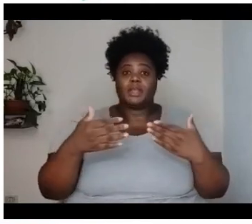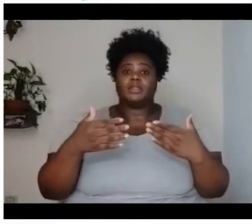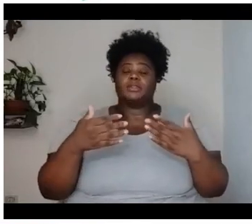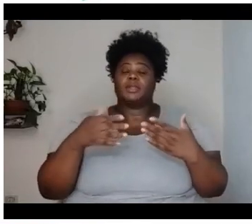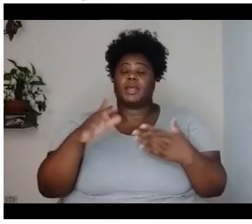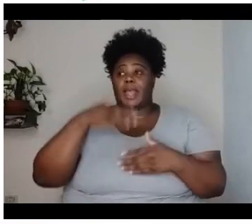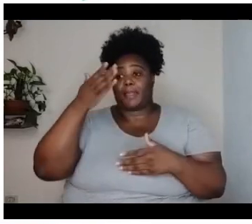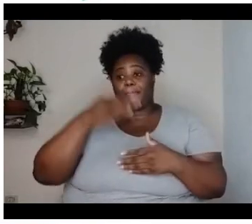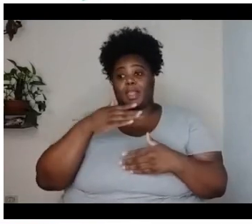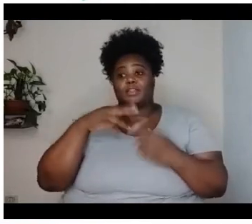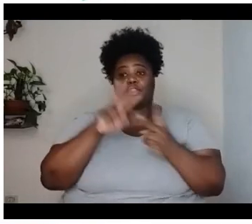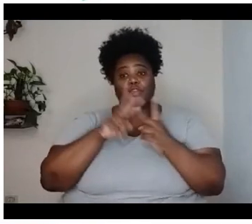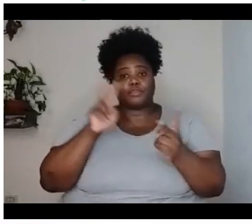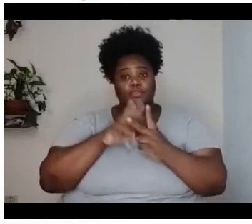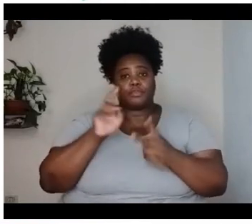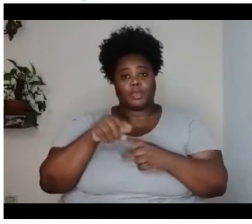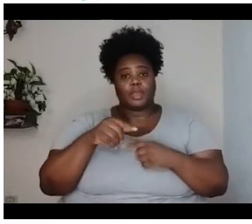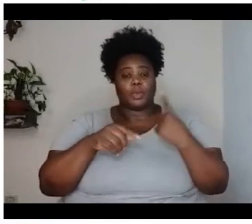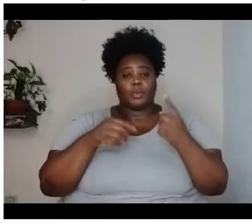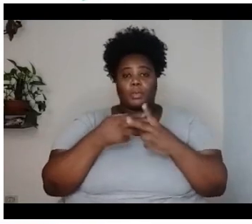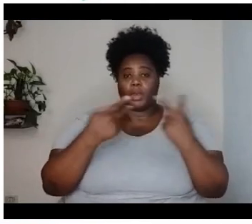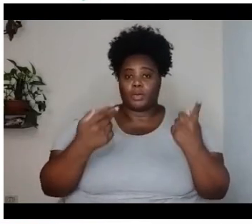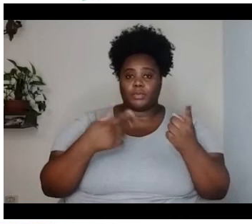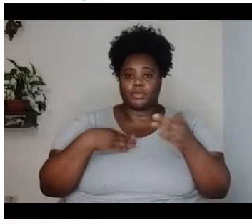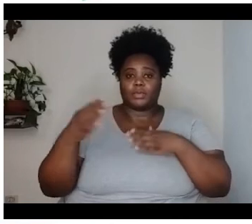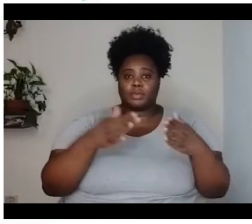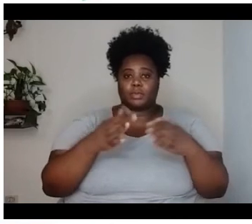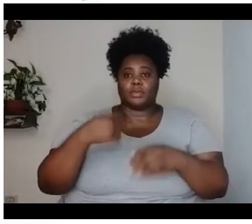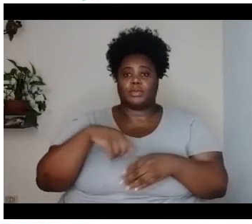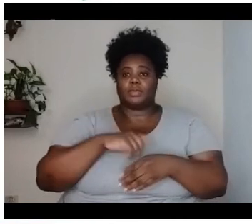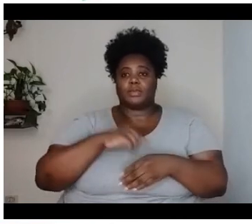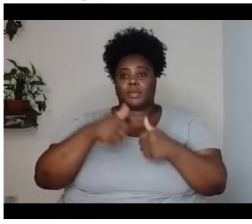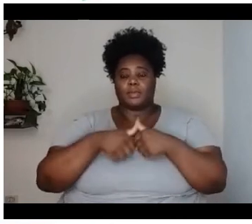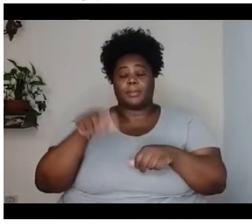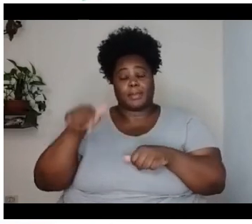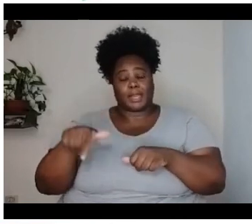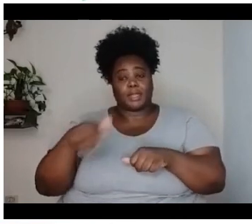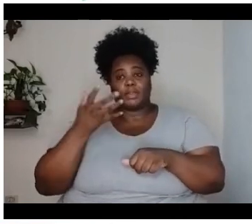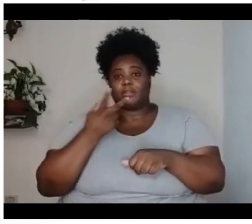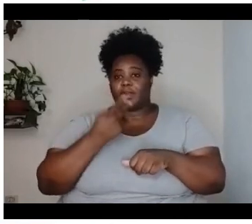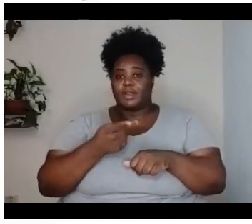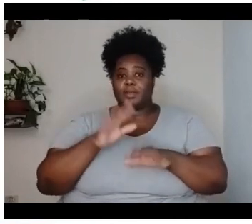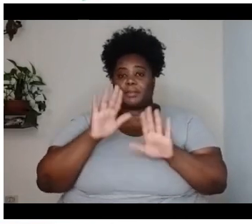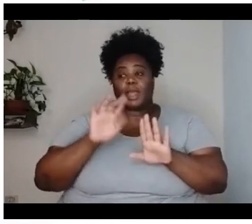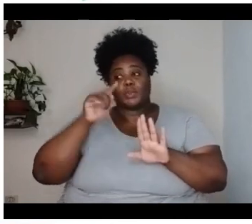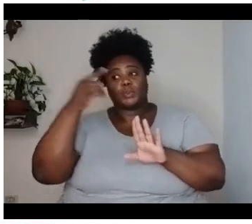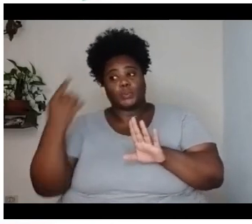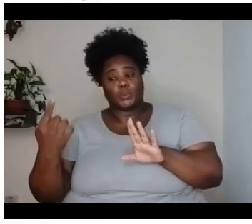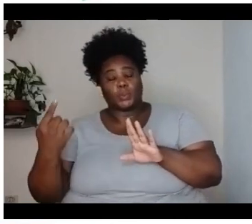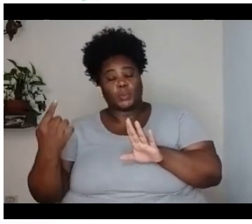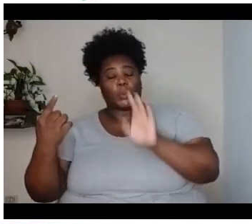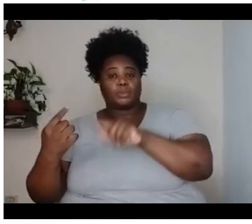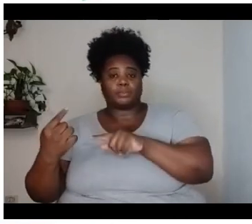presença online. Esse era um dos caminhos do estado de presença que eu queria tomar. Mas o outro que também, assim,